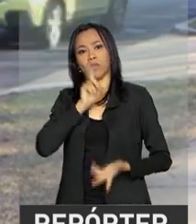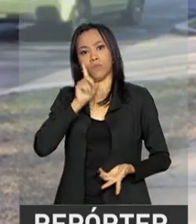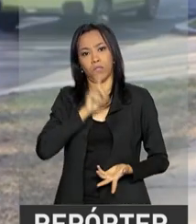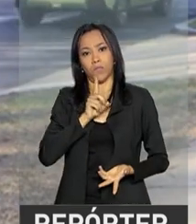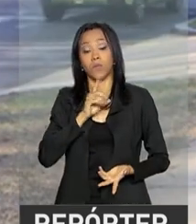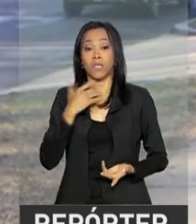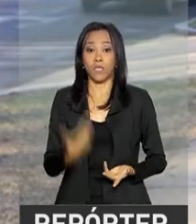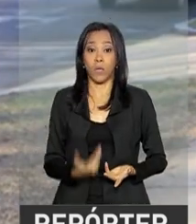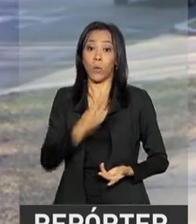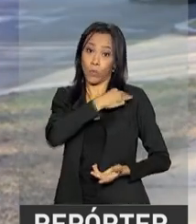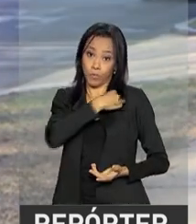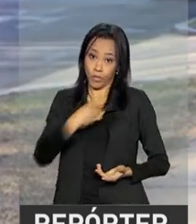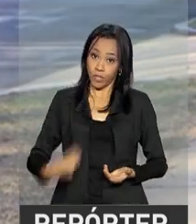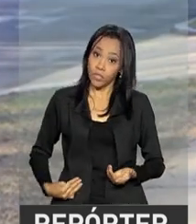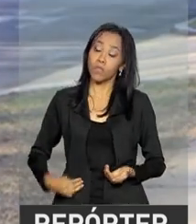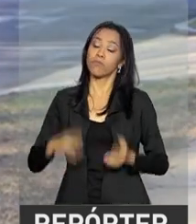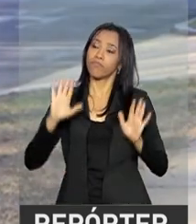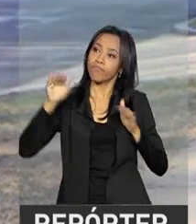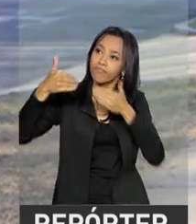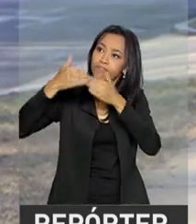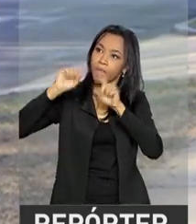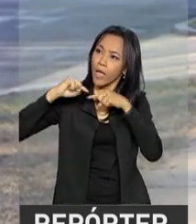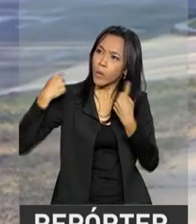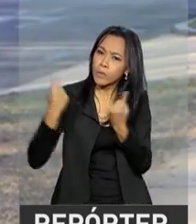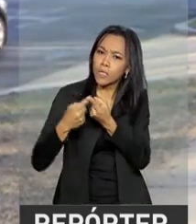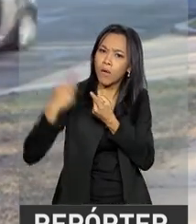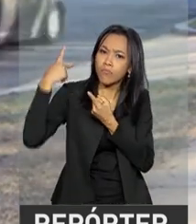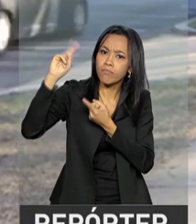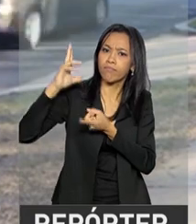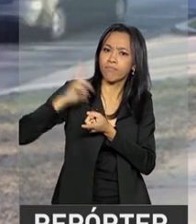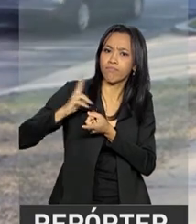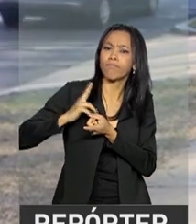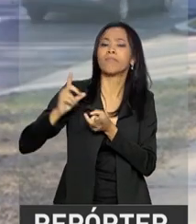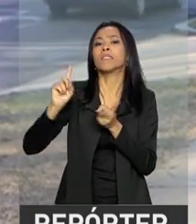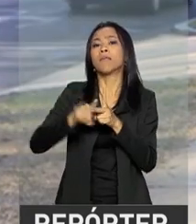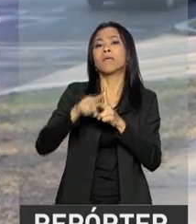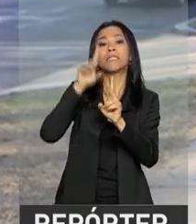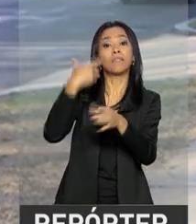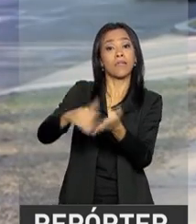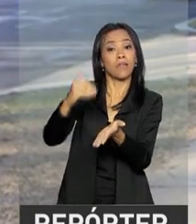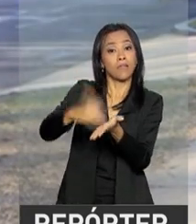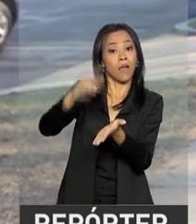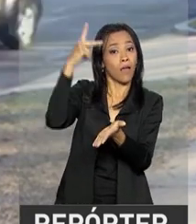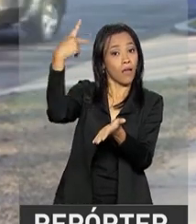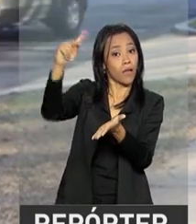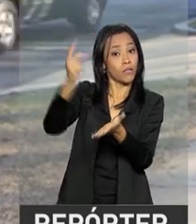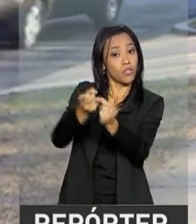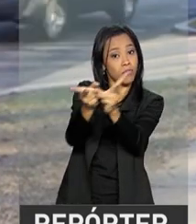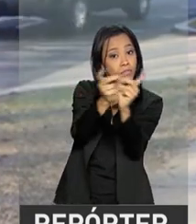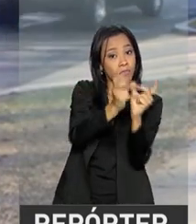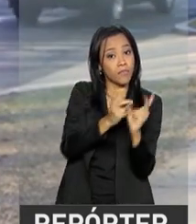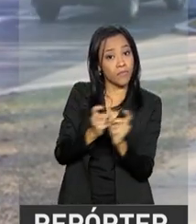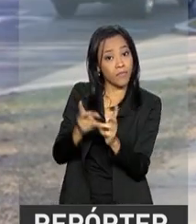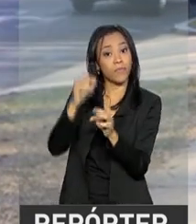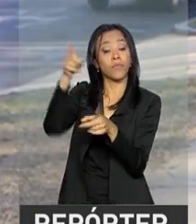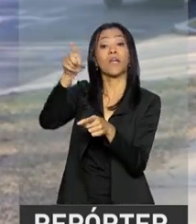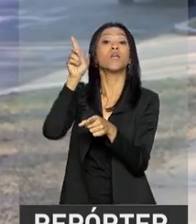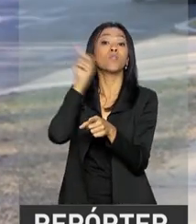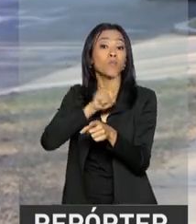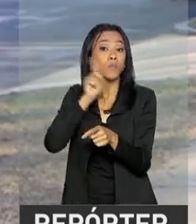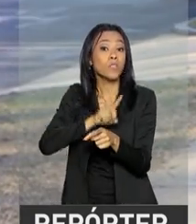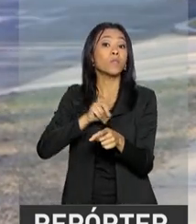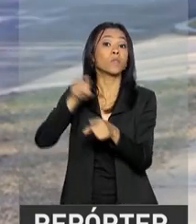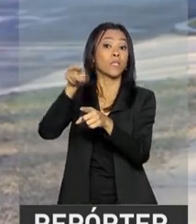o ministro brasileiro se reuniu com integrantes do setor privado e com o secretário de comércio dos estados unidos bill gross